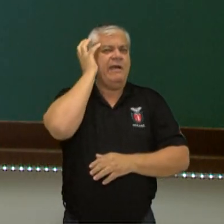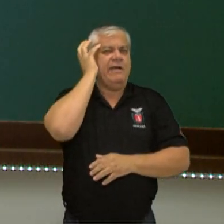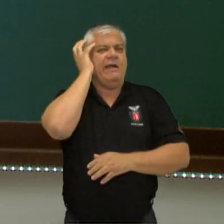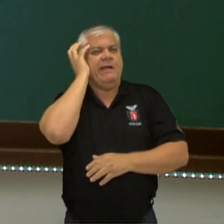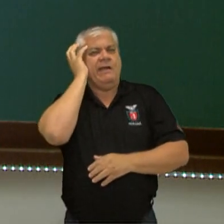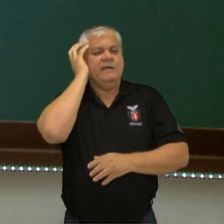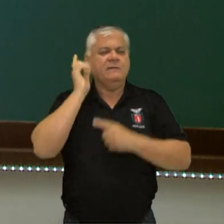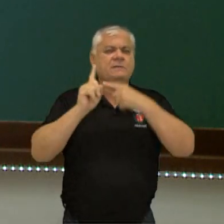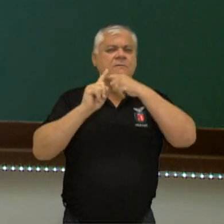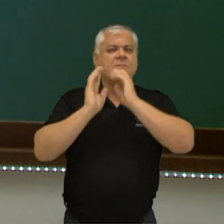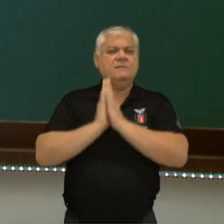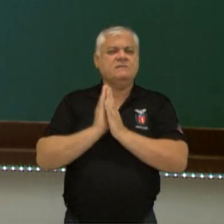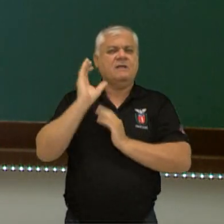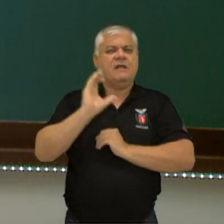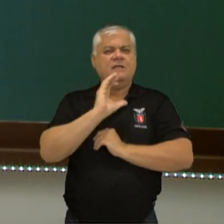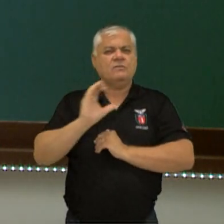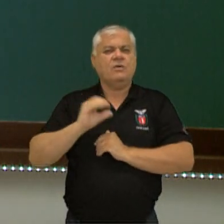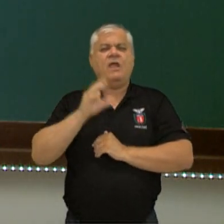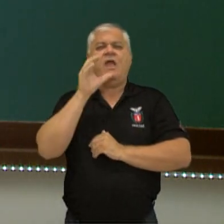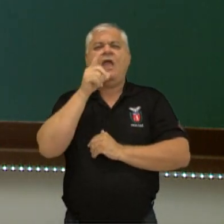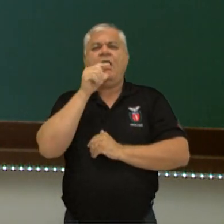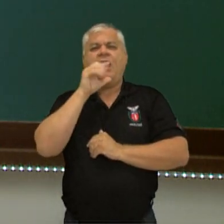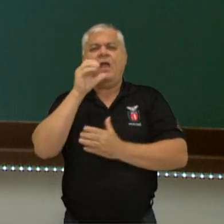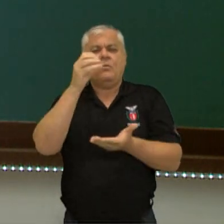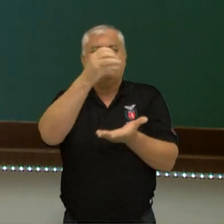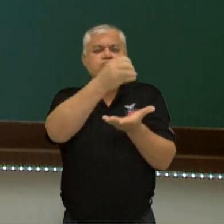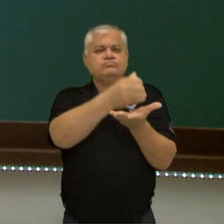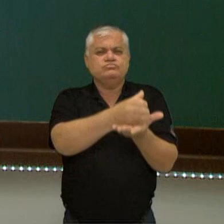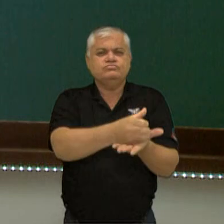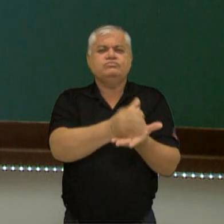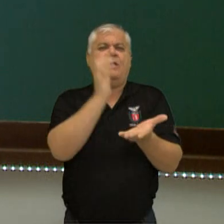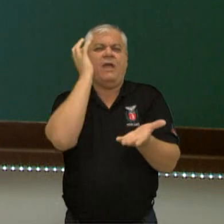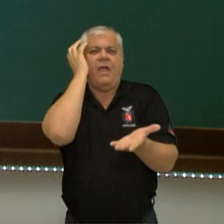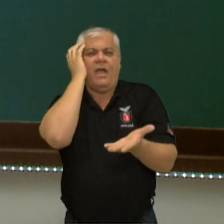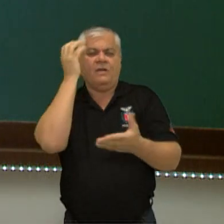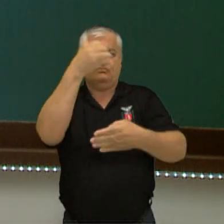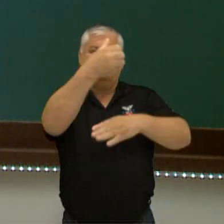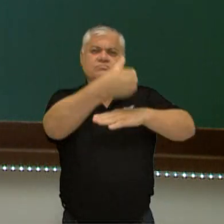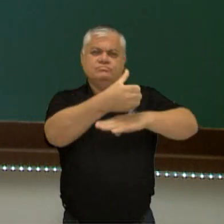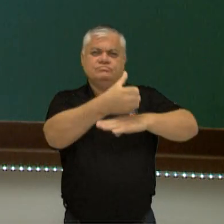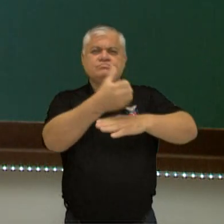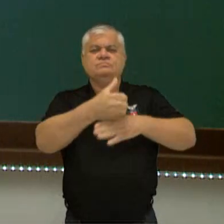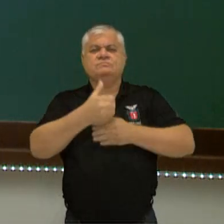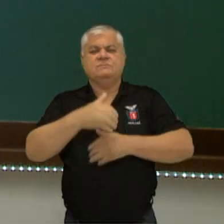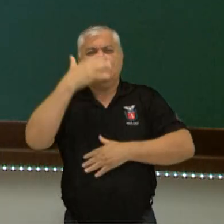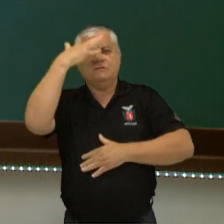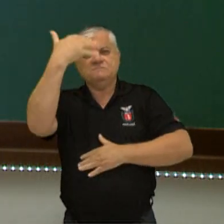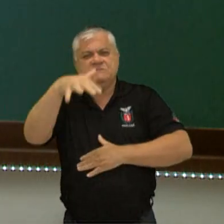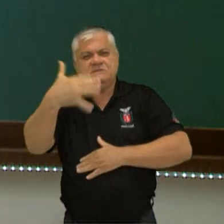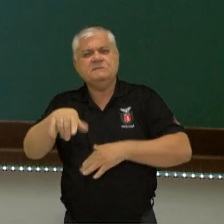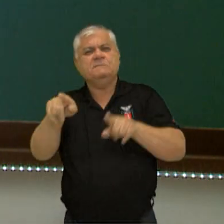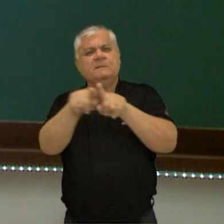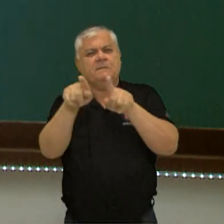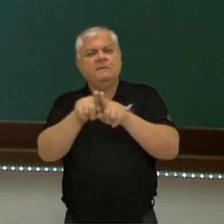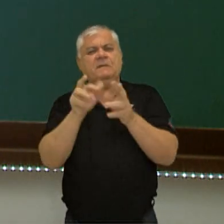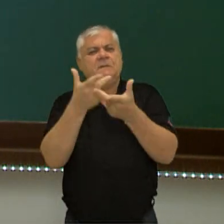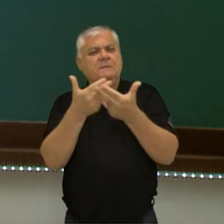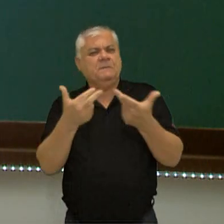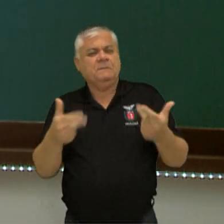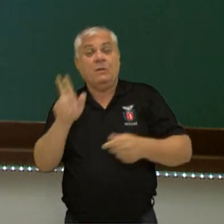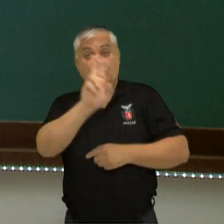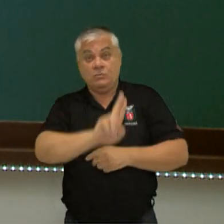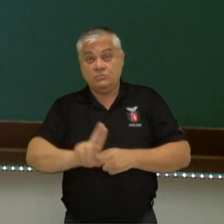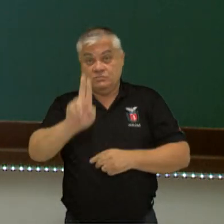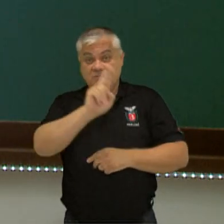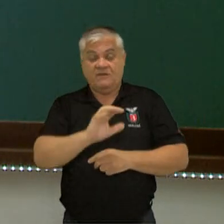no rádio, na TV, colocar o copo d'água ali para abençoar, o espiritismo também, com esses momentos assim, que usava